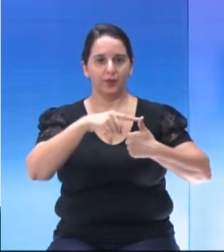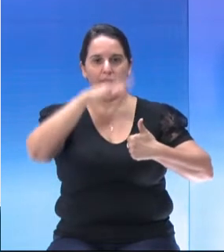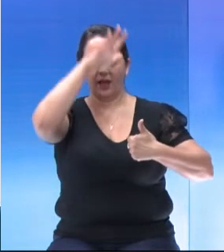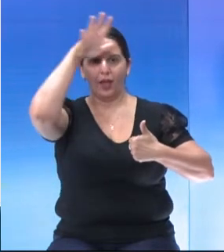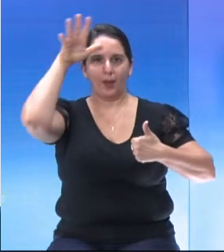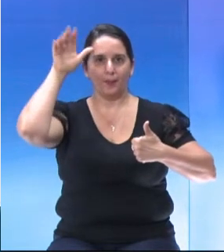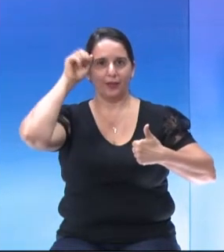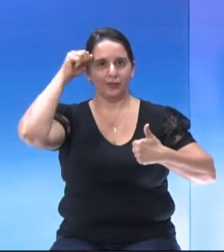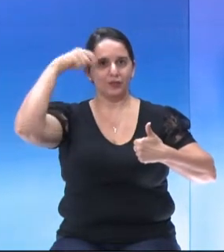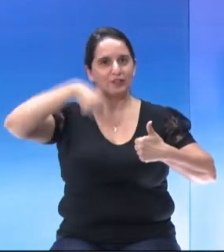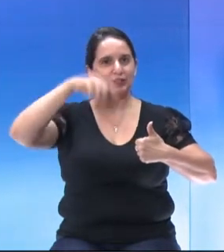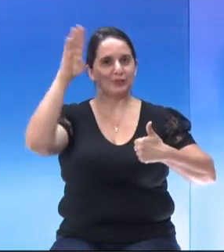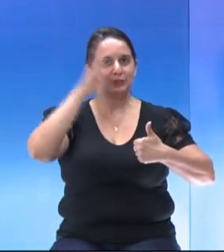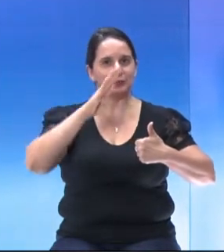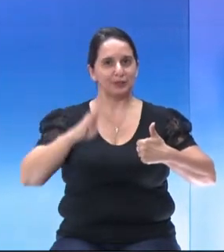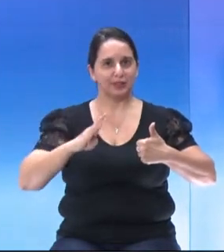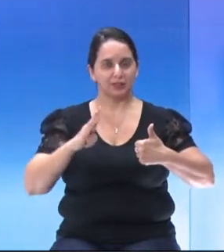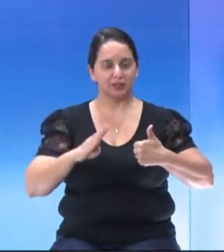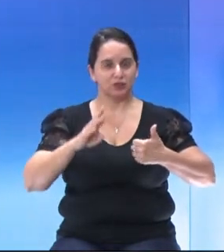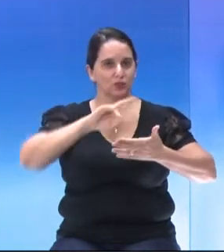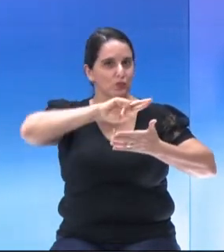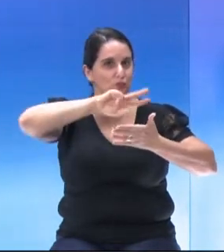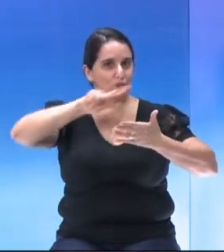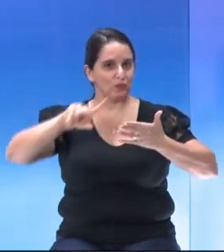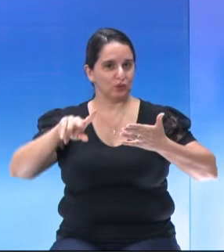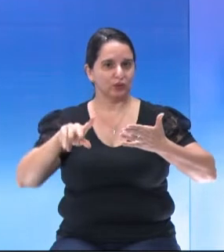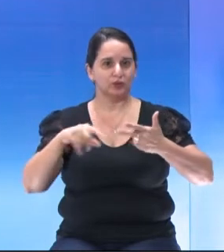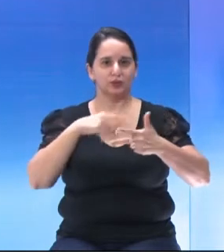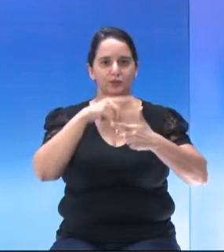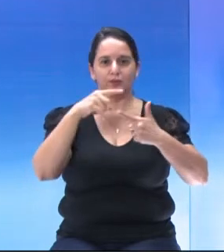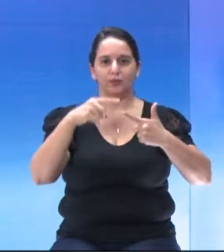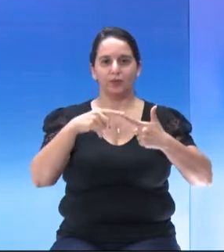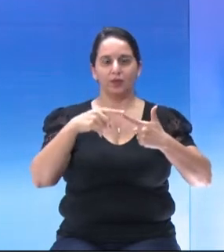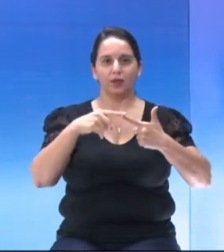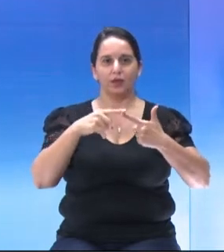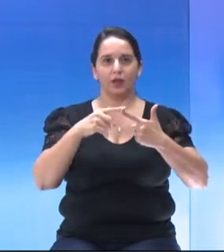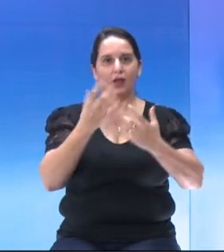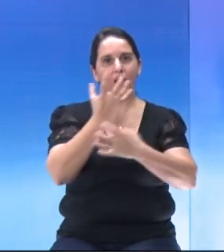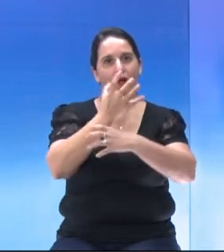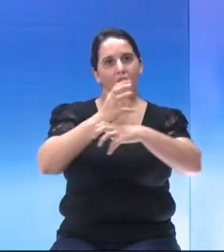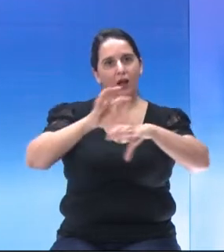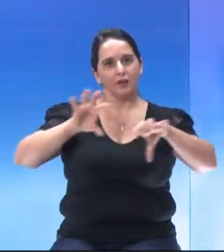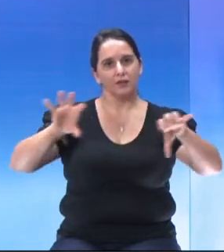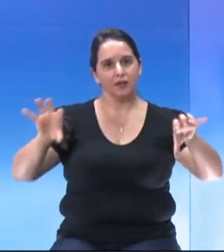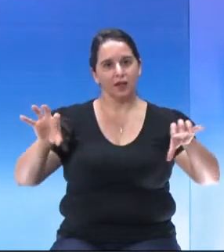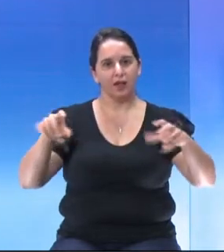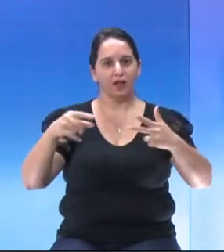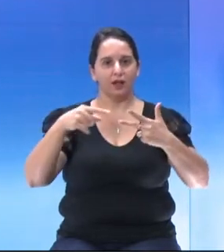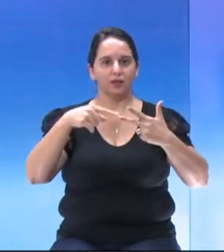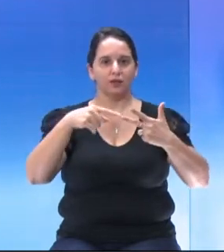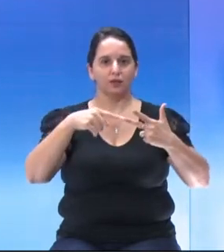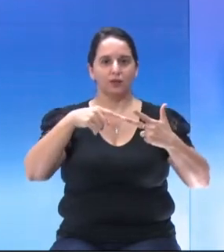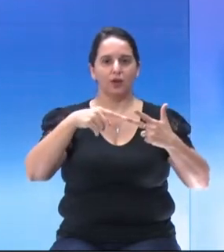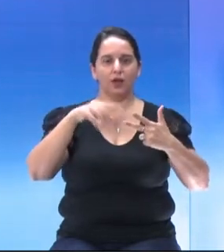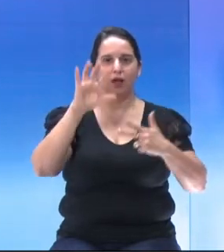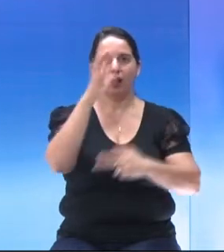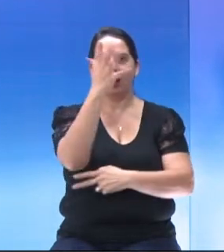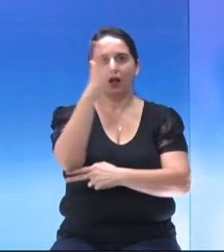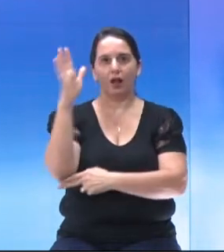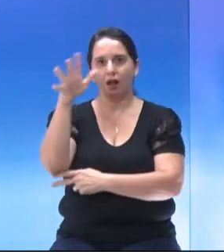no Brasil, riquíssima em fauna e flora, Cerrado também, que é a realidade do Brasil, Mata